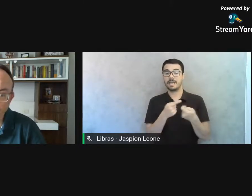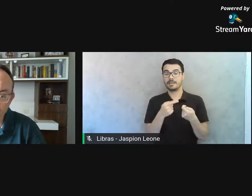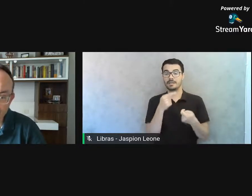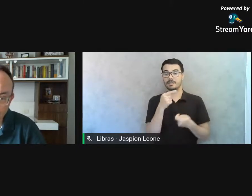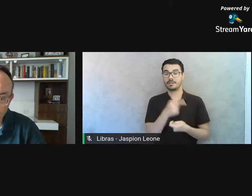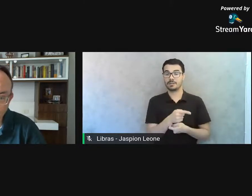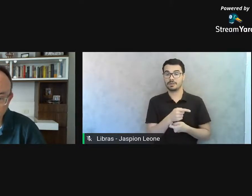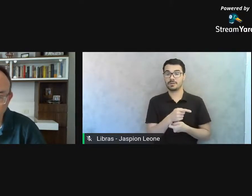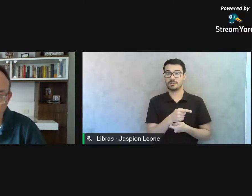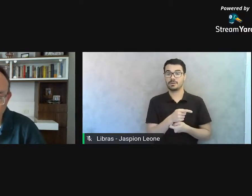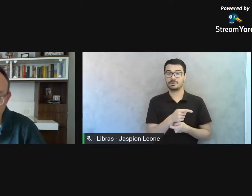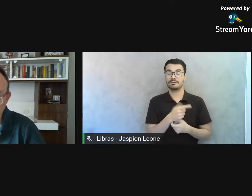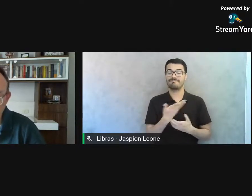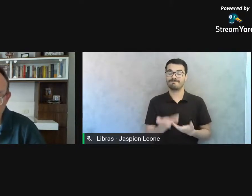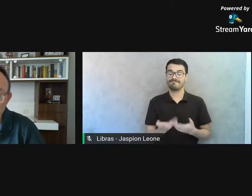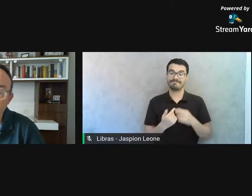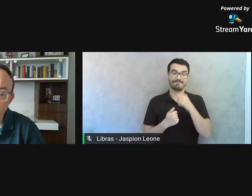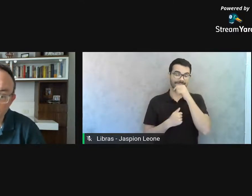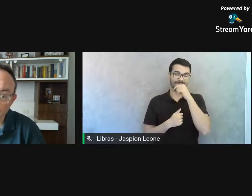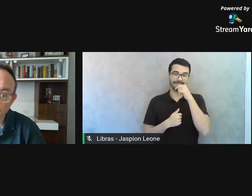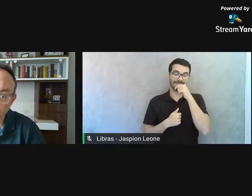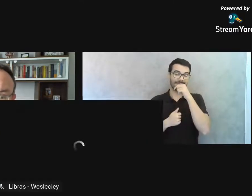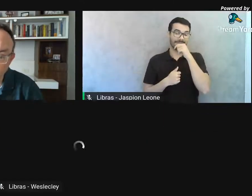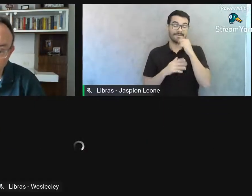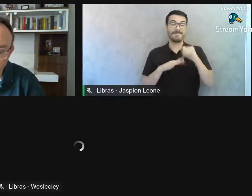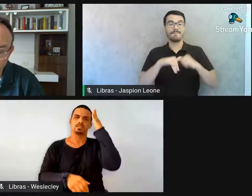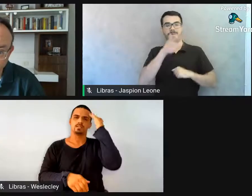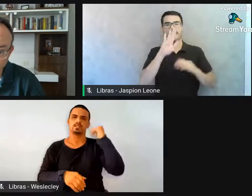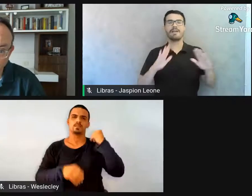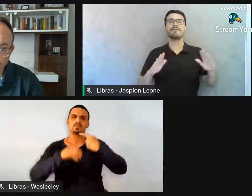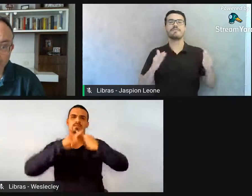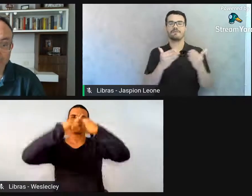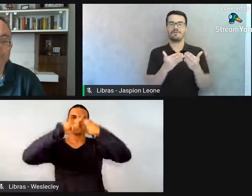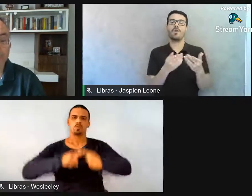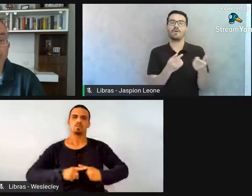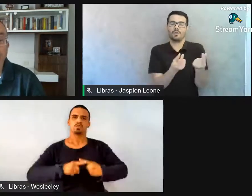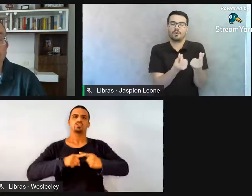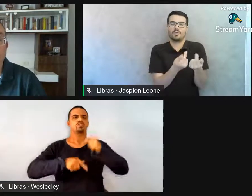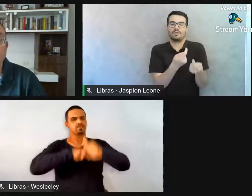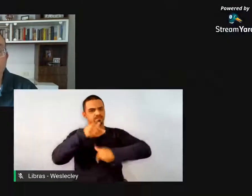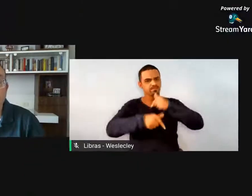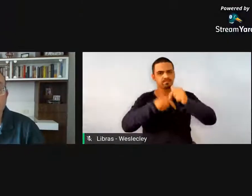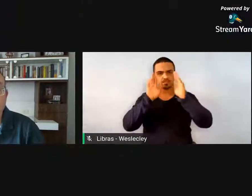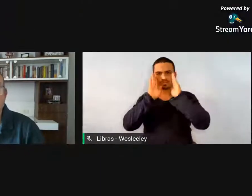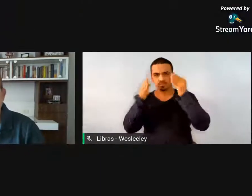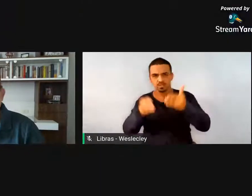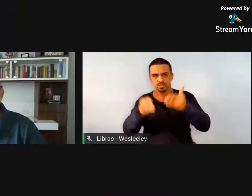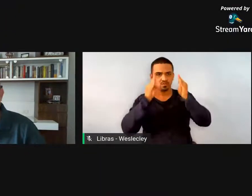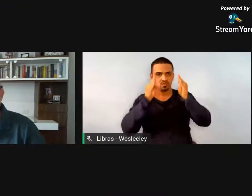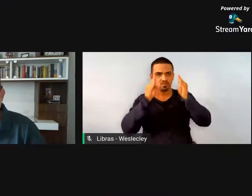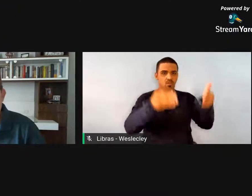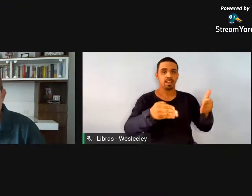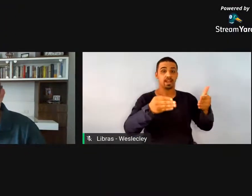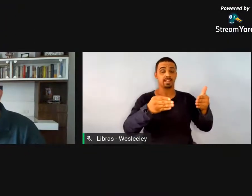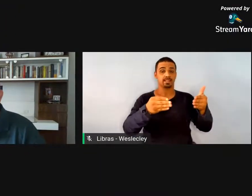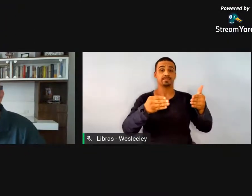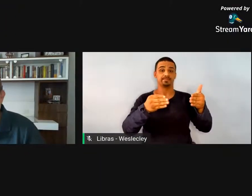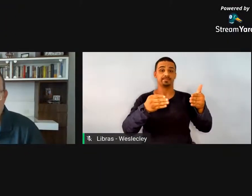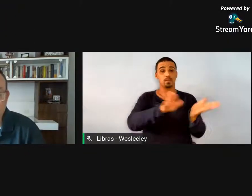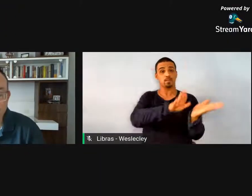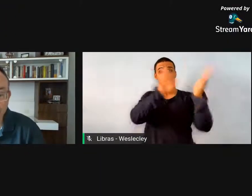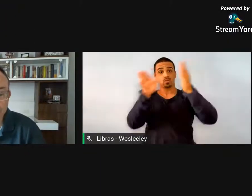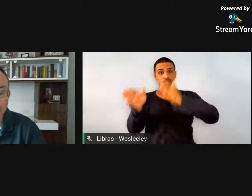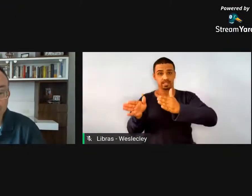relativamente pouco eficiente, pouco competitiva, mais concentrada e oligopolizada, né? Do outro lado desse